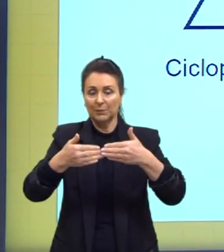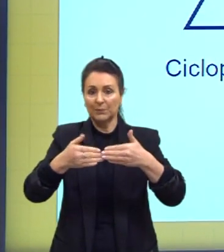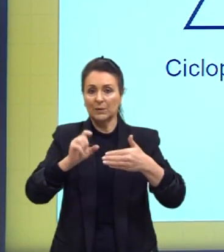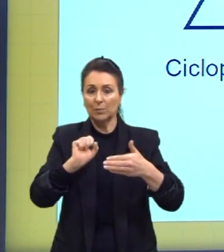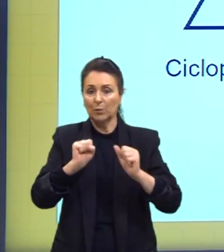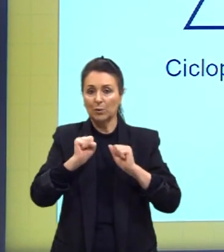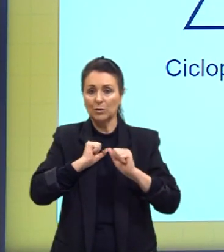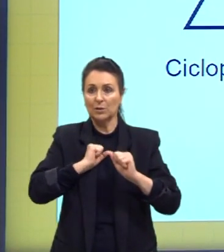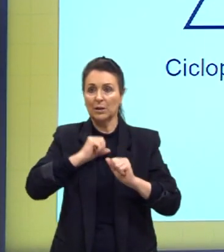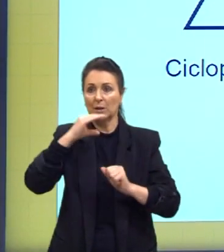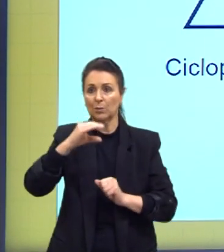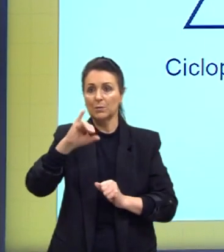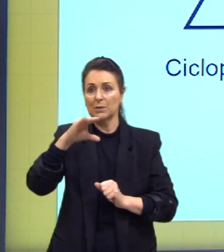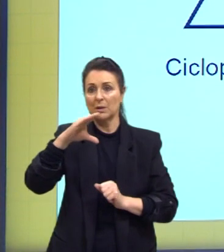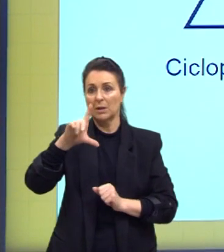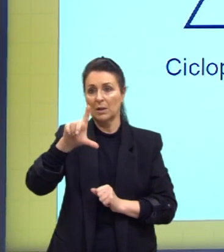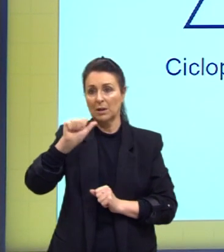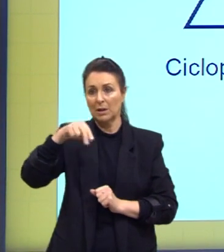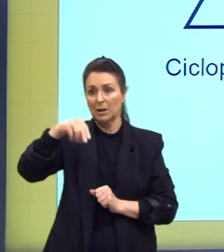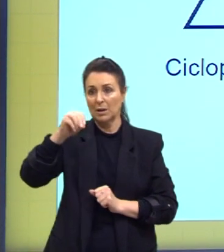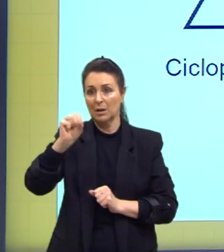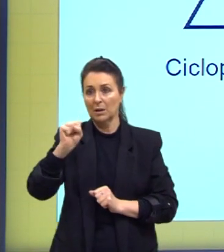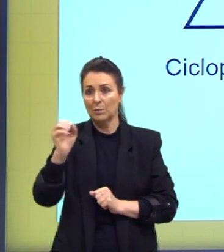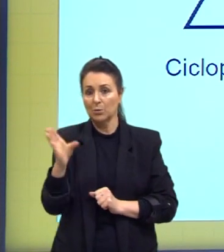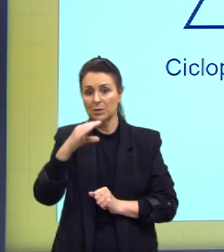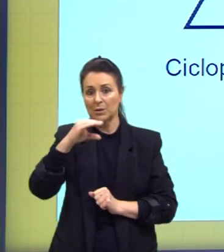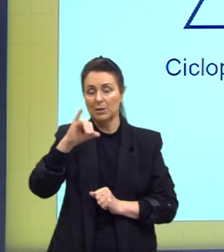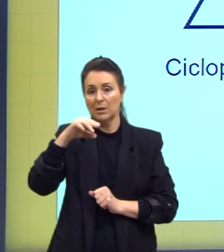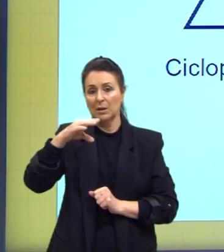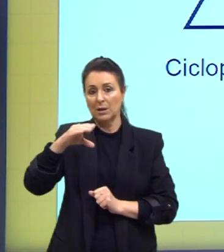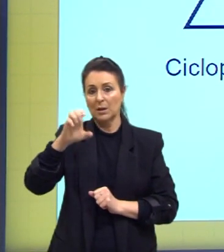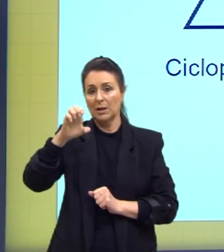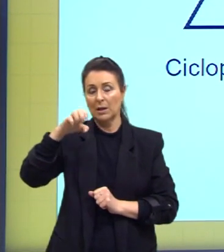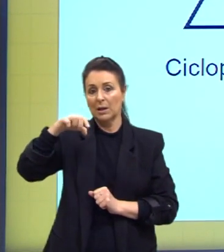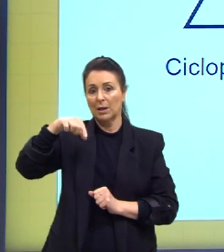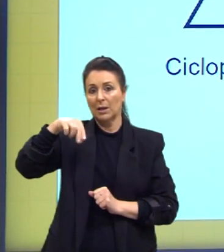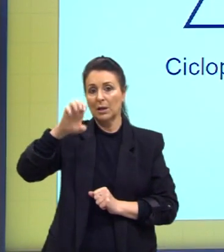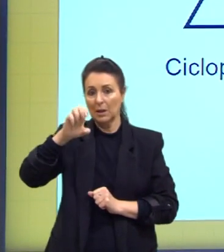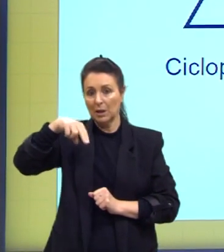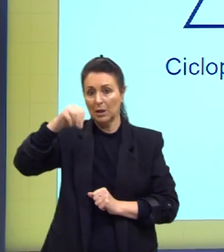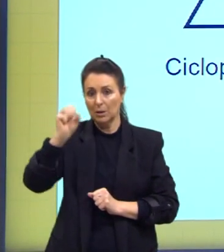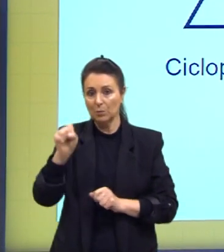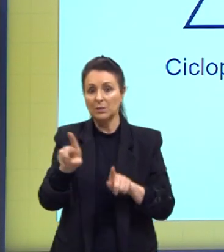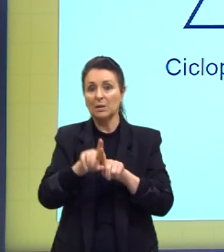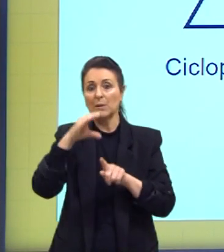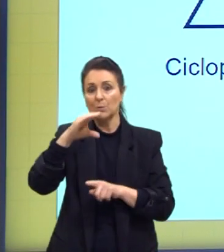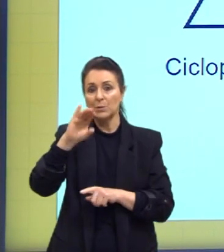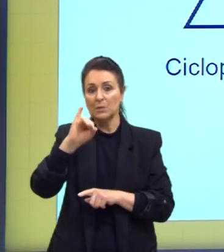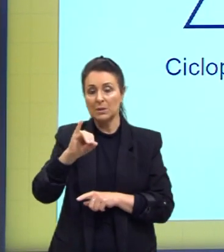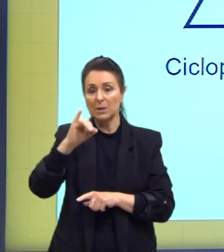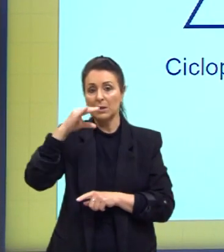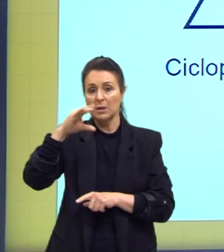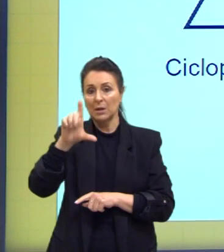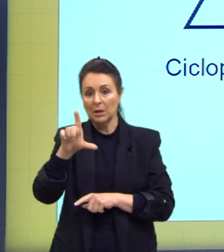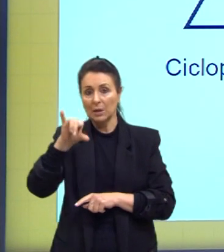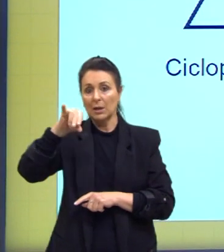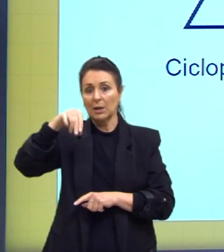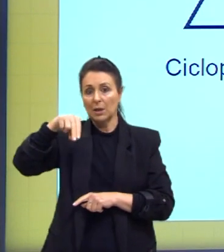que a gente pode ter os ciganos e o ciclenos que são mais comuns E também o se clinos né O que que são esses ciclos